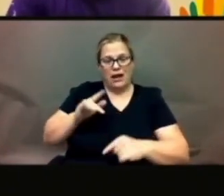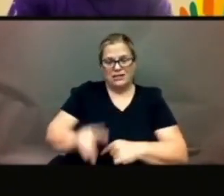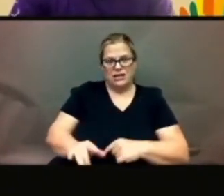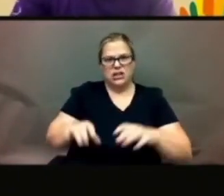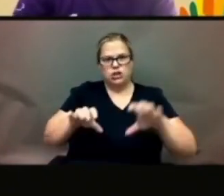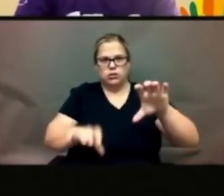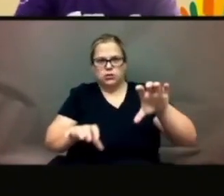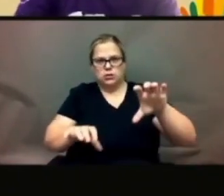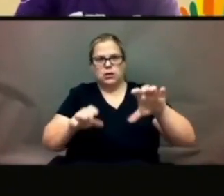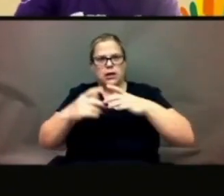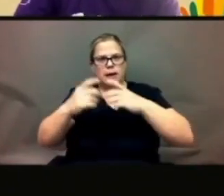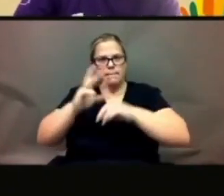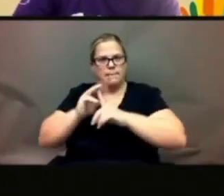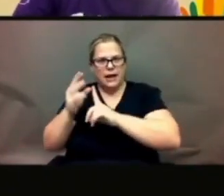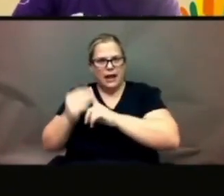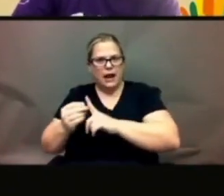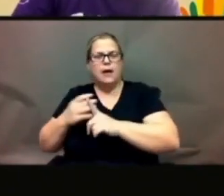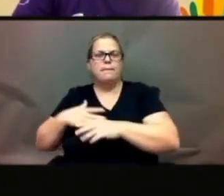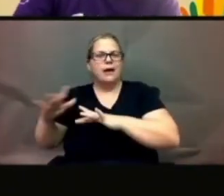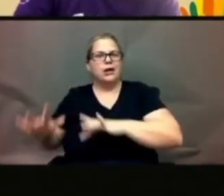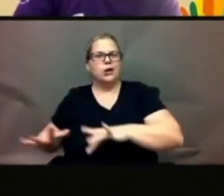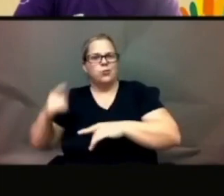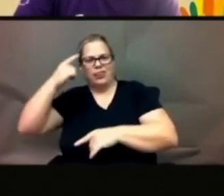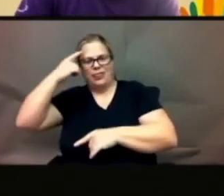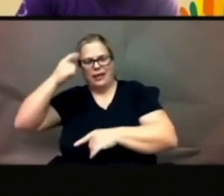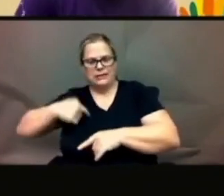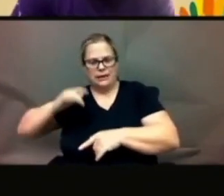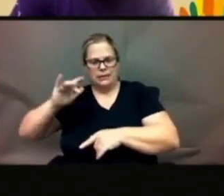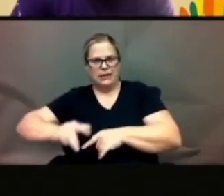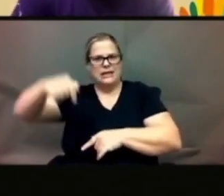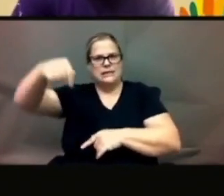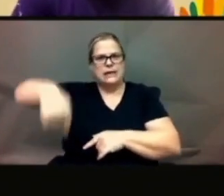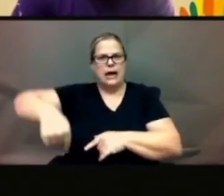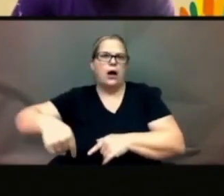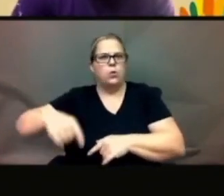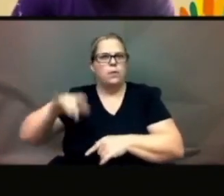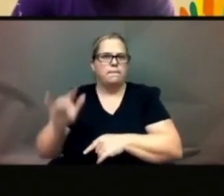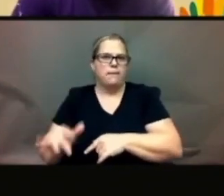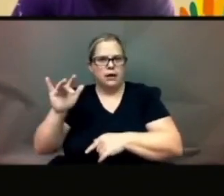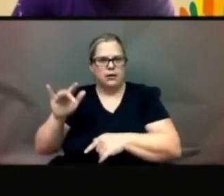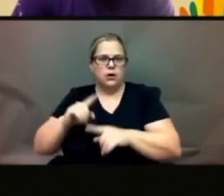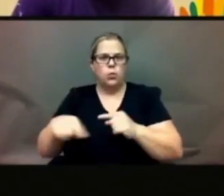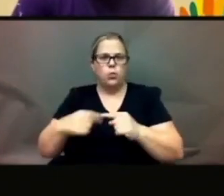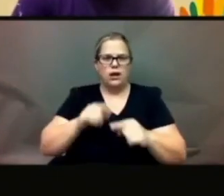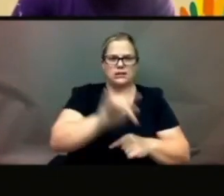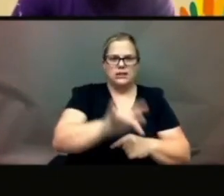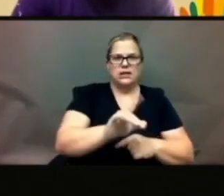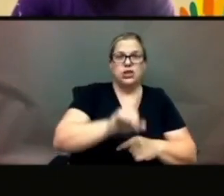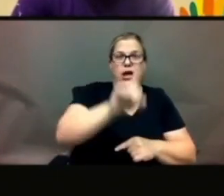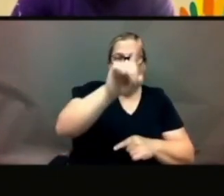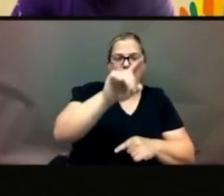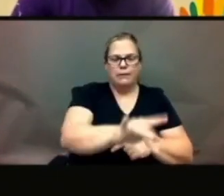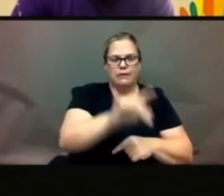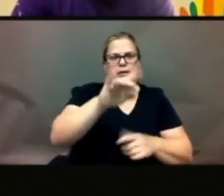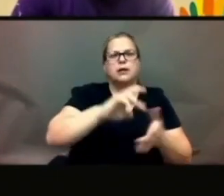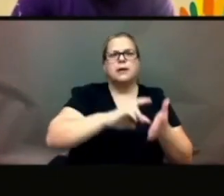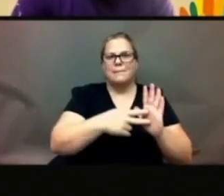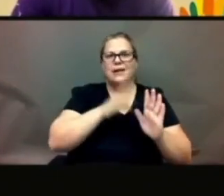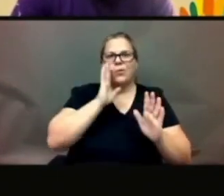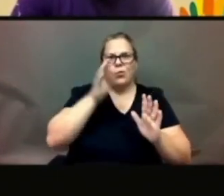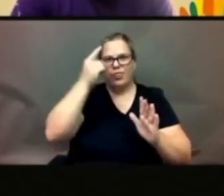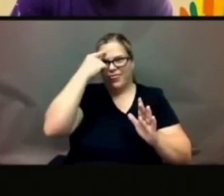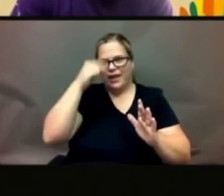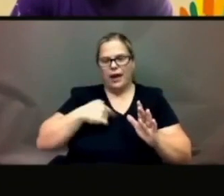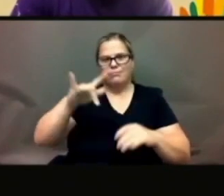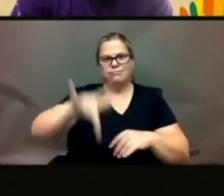Mas quando eu toco na banana de baixo. A cor de rosa escuro. E eu estou tocando a terra. Então,